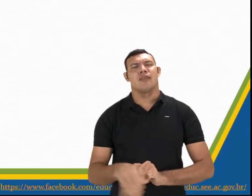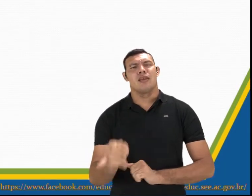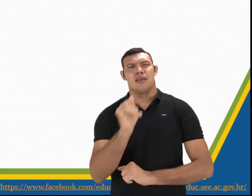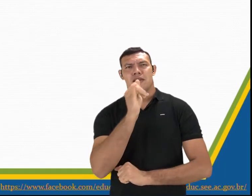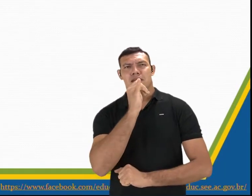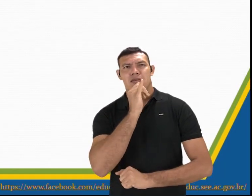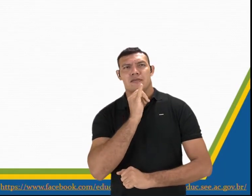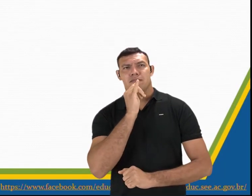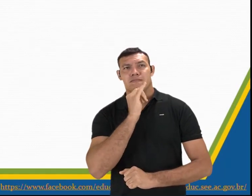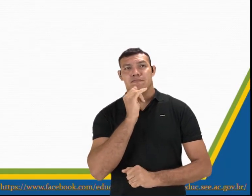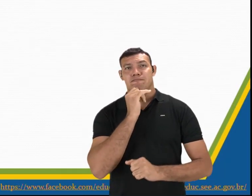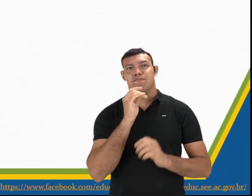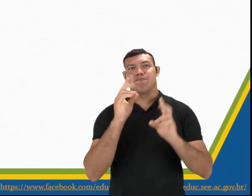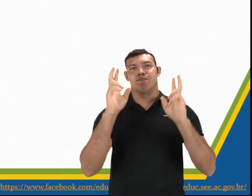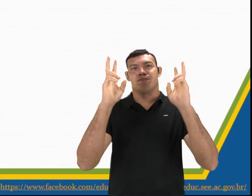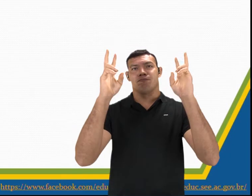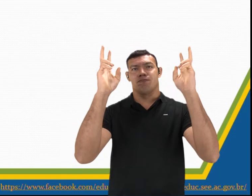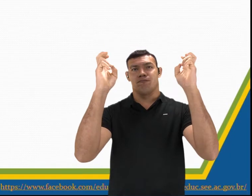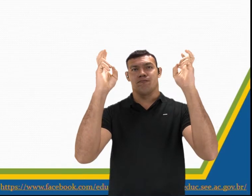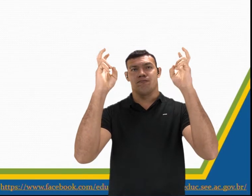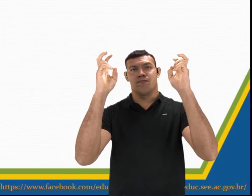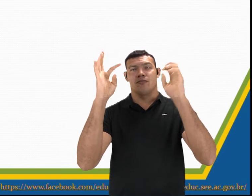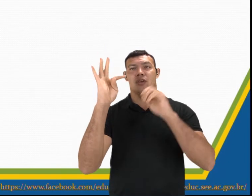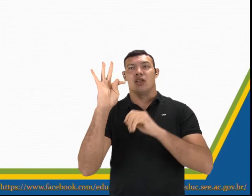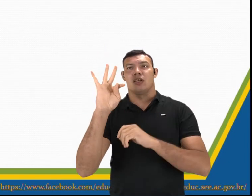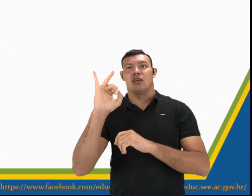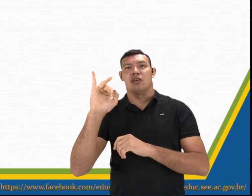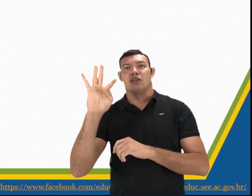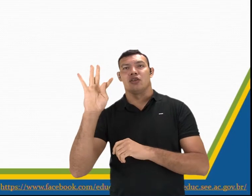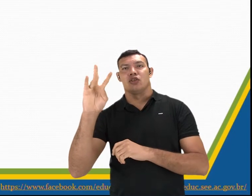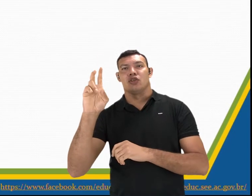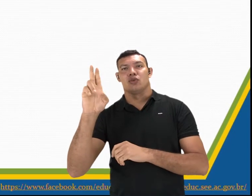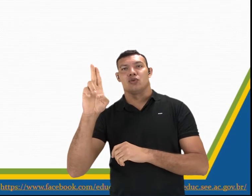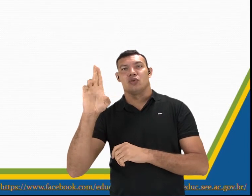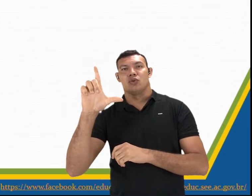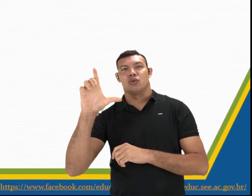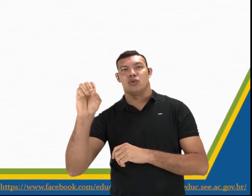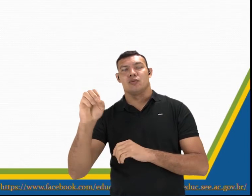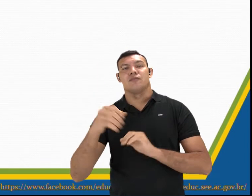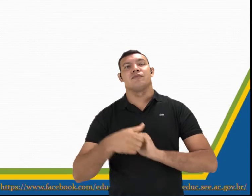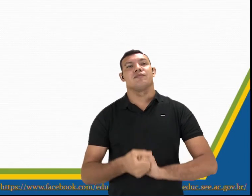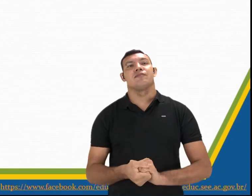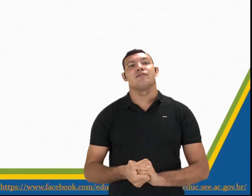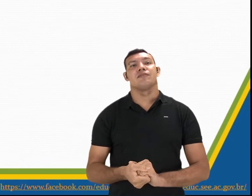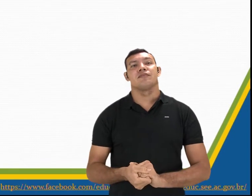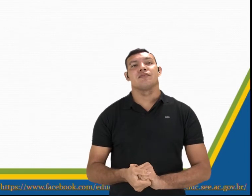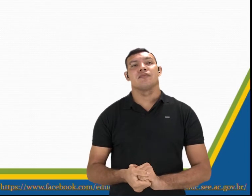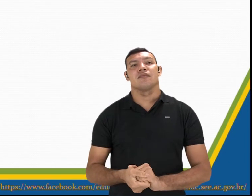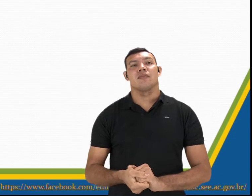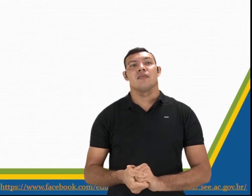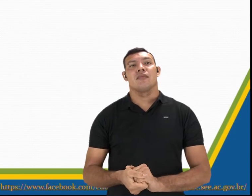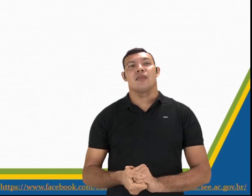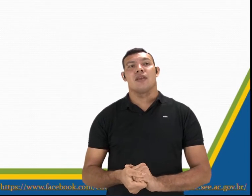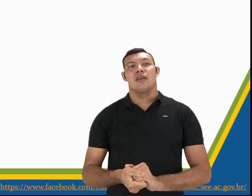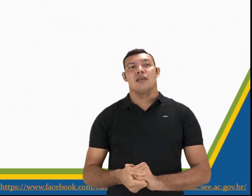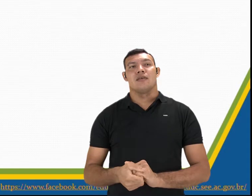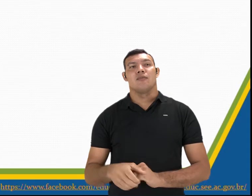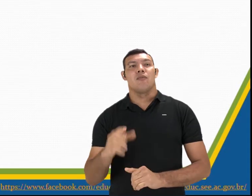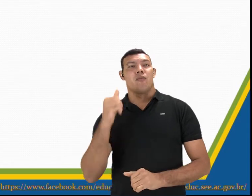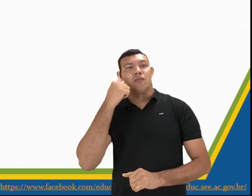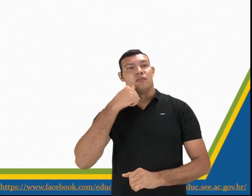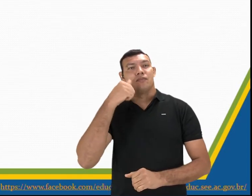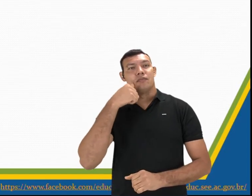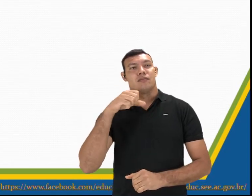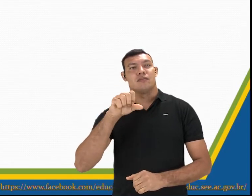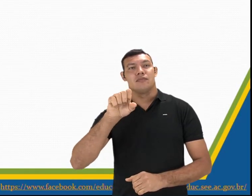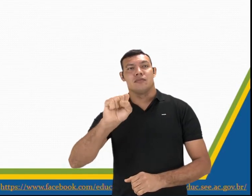de título e não de manchete, que fique bem claro, tá bom? Então, Sandra Gomes mora no